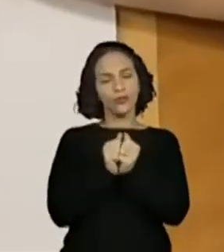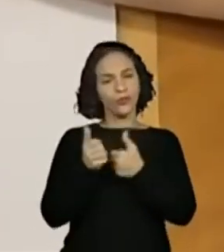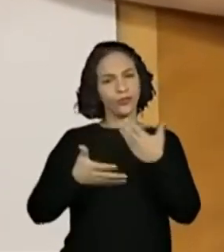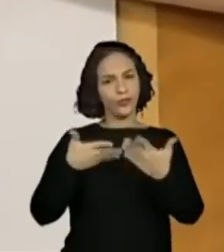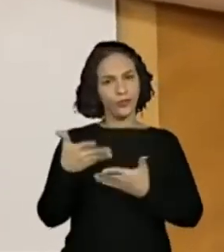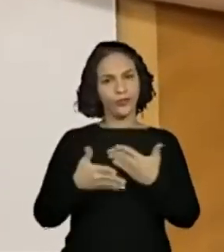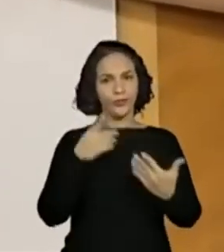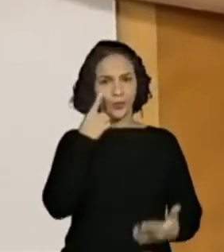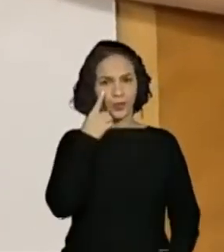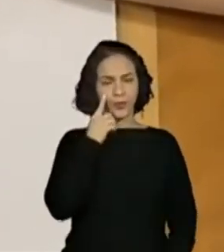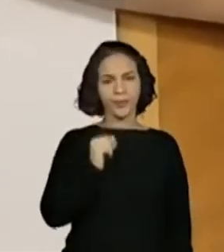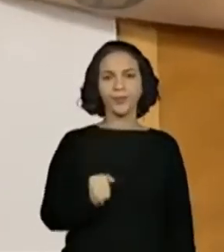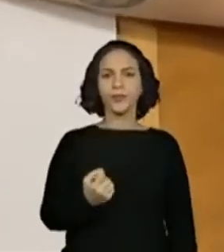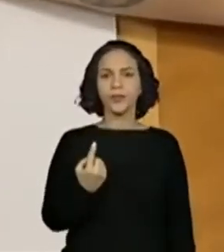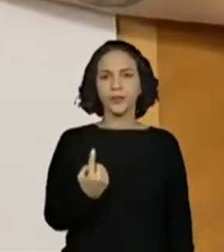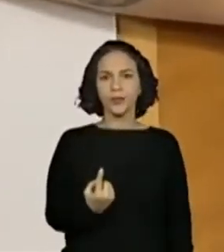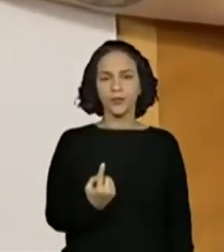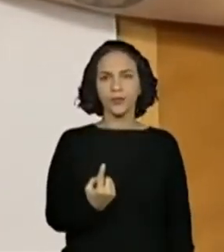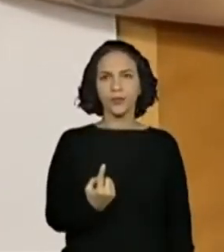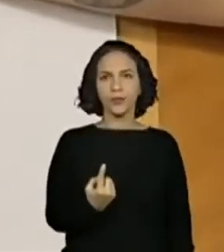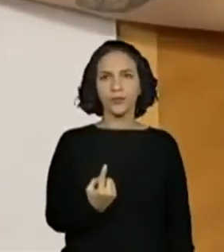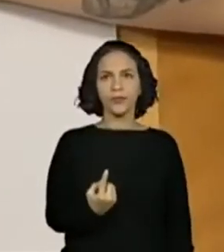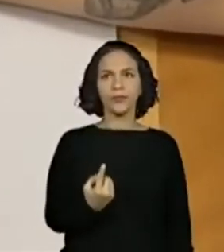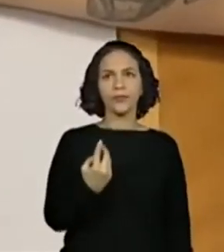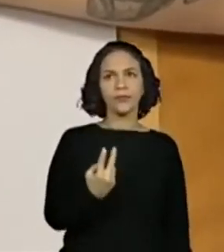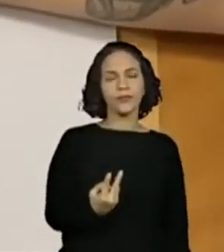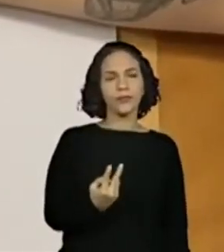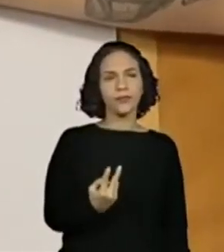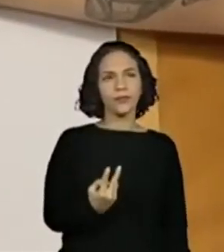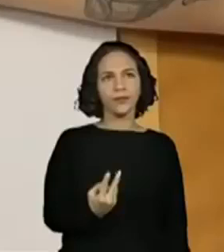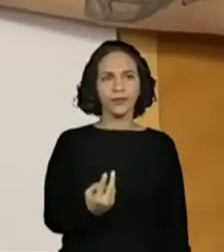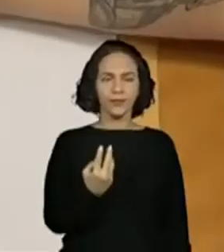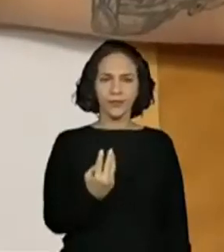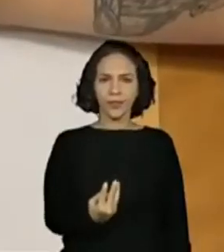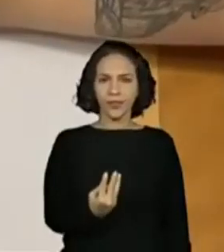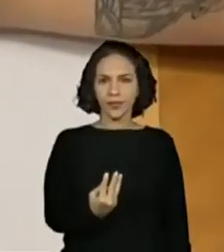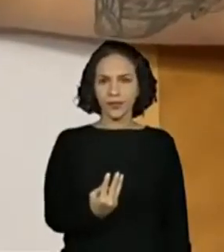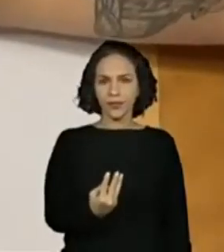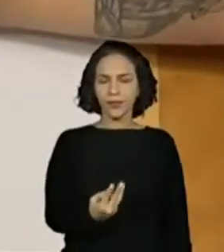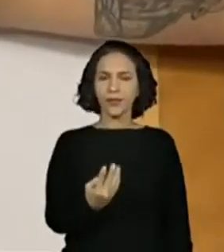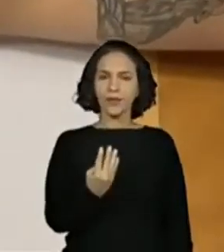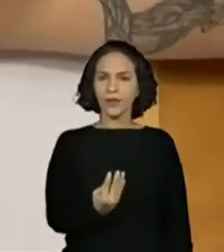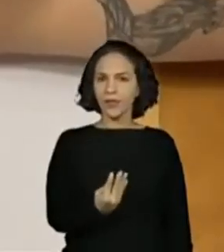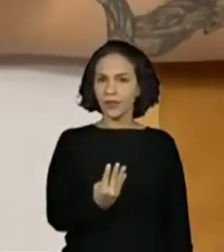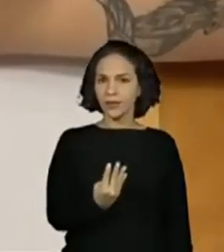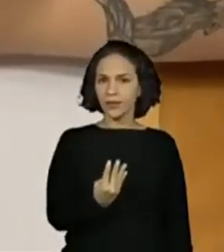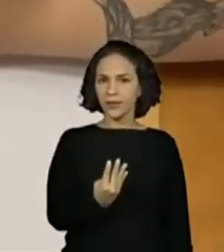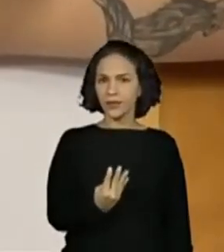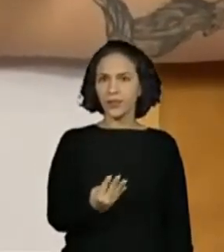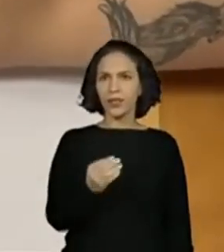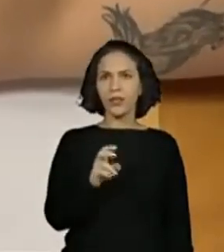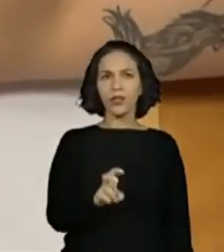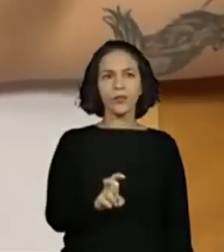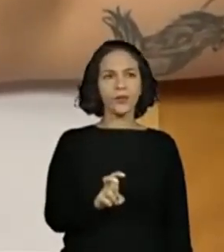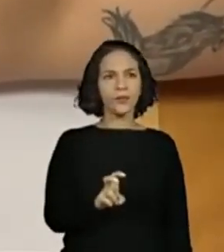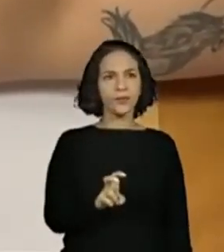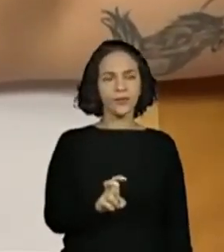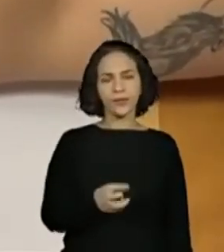tá? 1, 2, 3, 4,